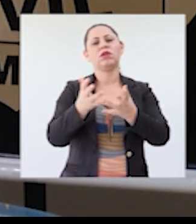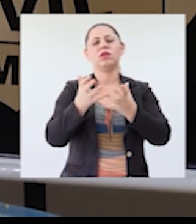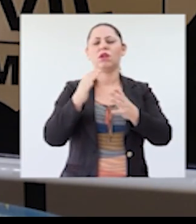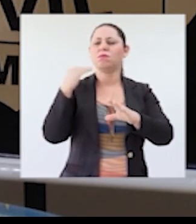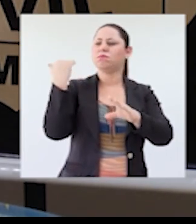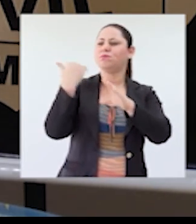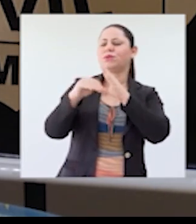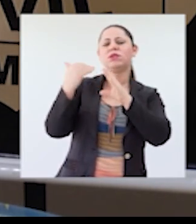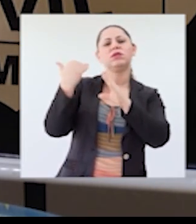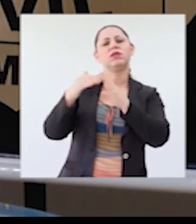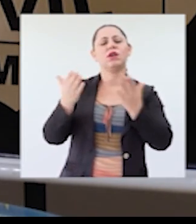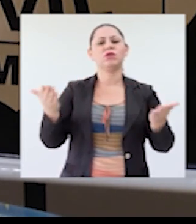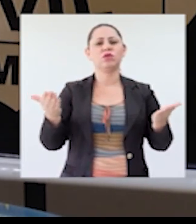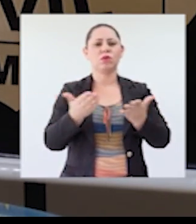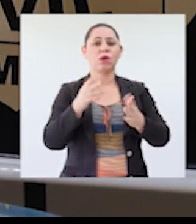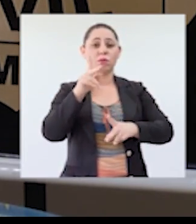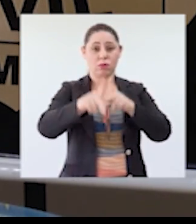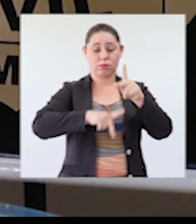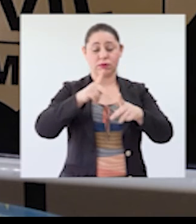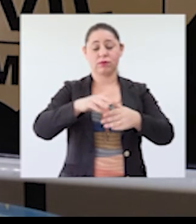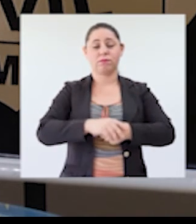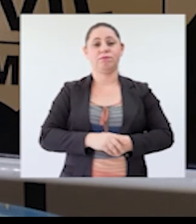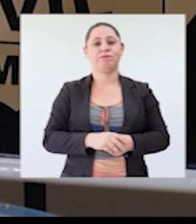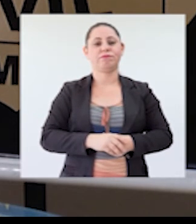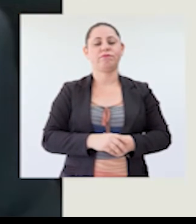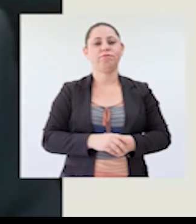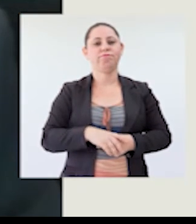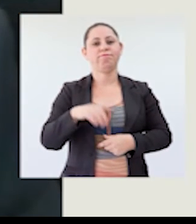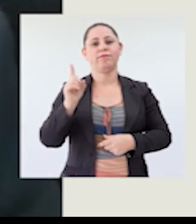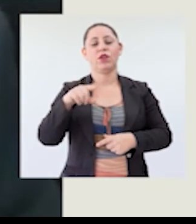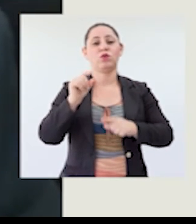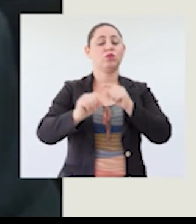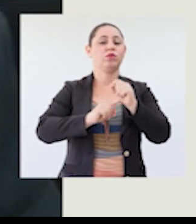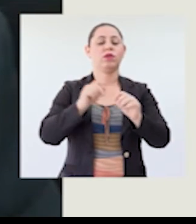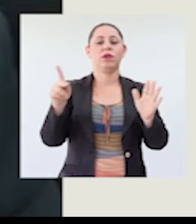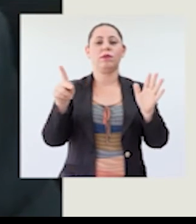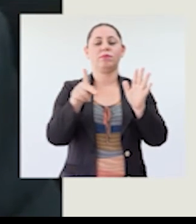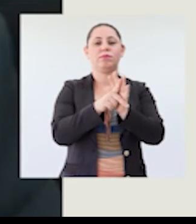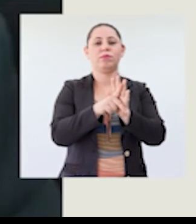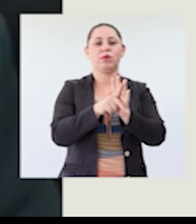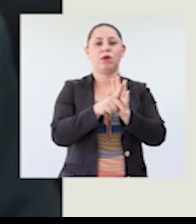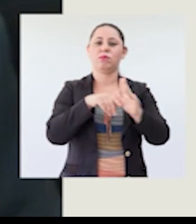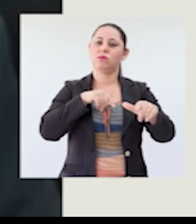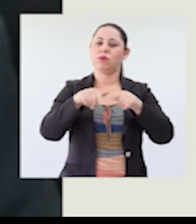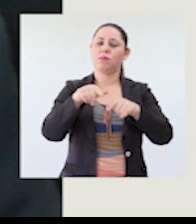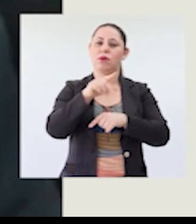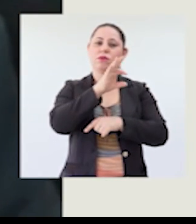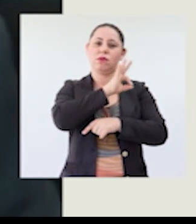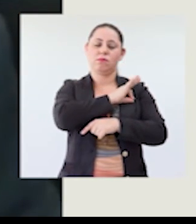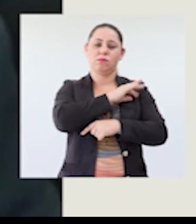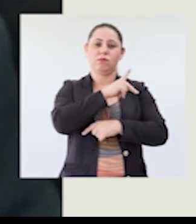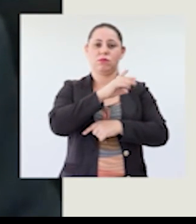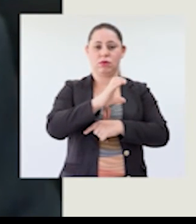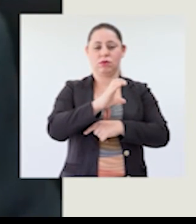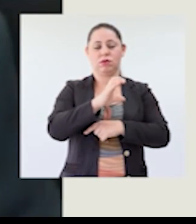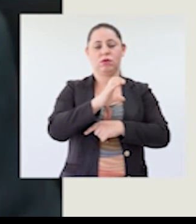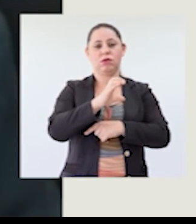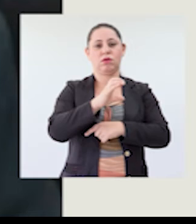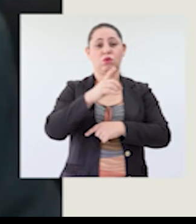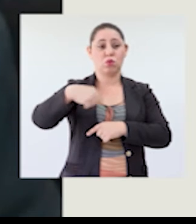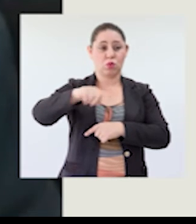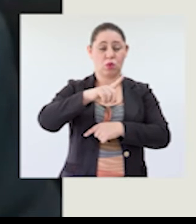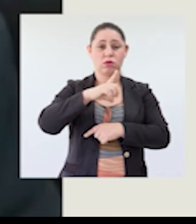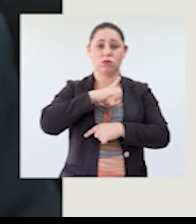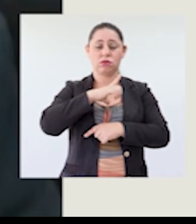que o senhor deixasse uma mensagem para a população. No que diz respeito à atuação da Polícia Civil, nós estamos